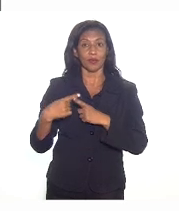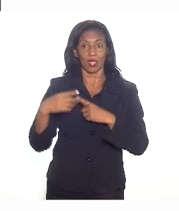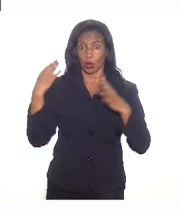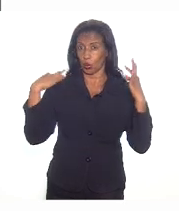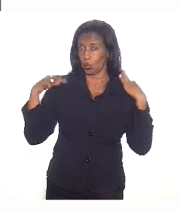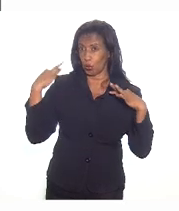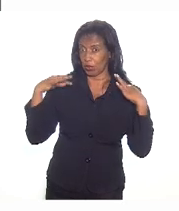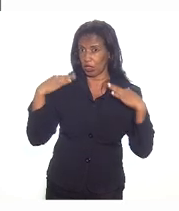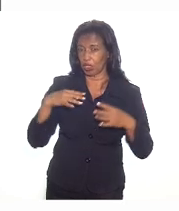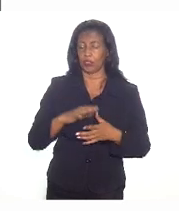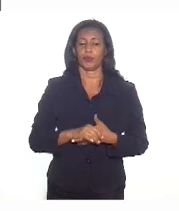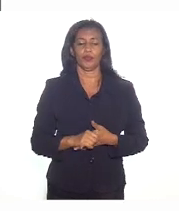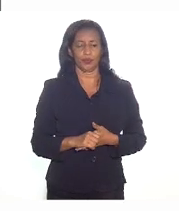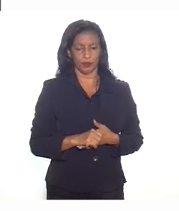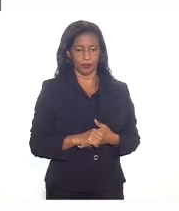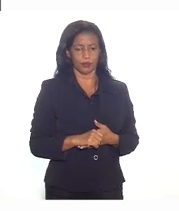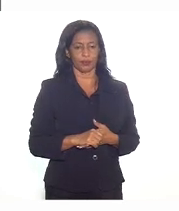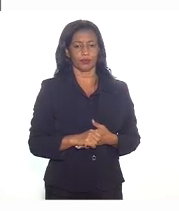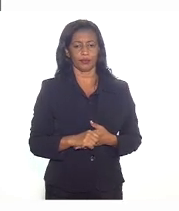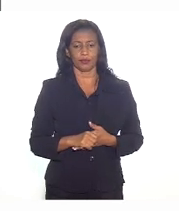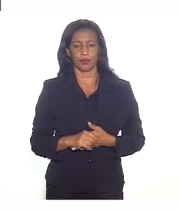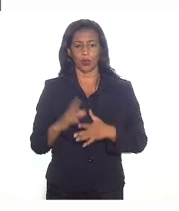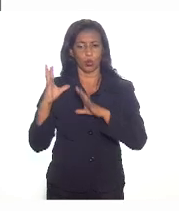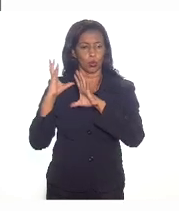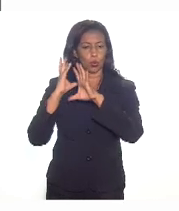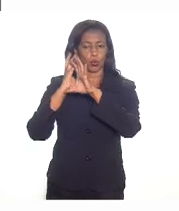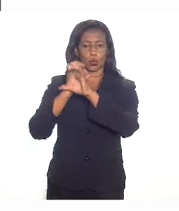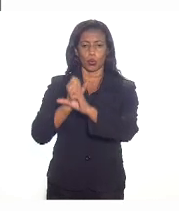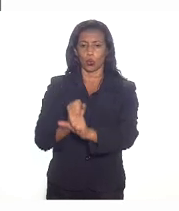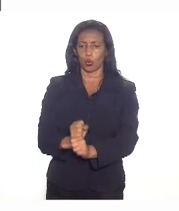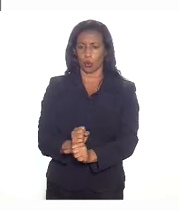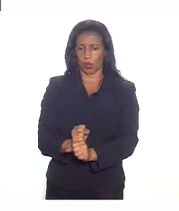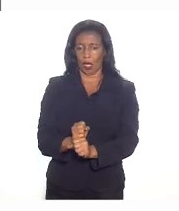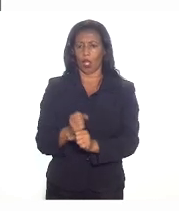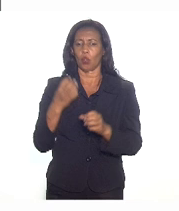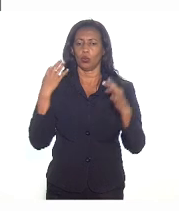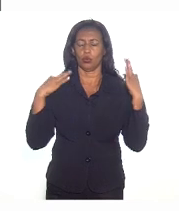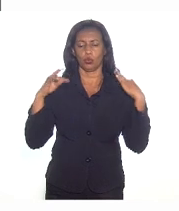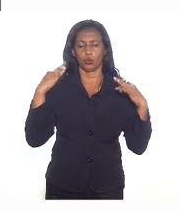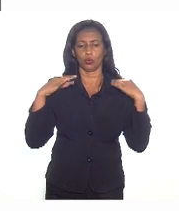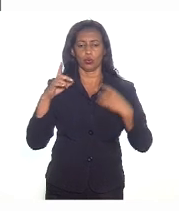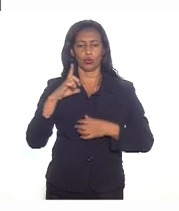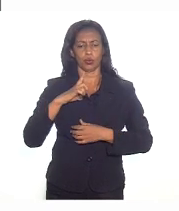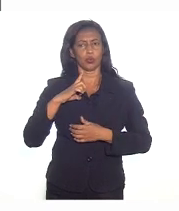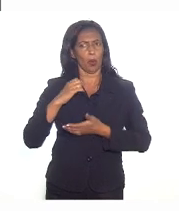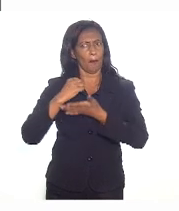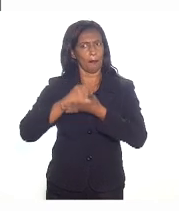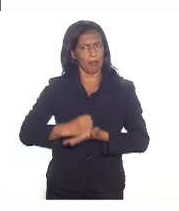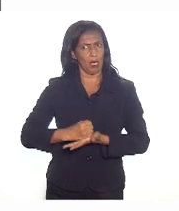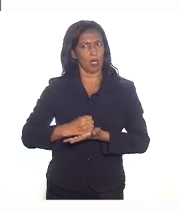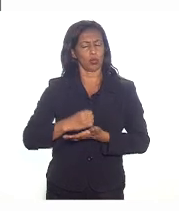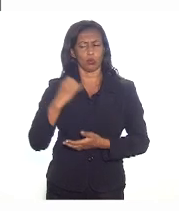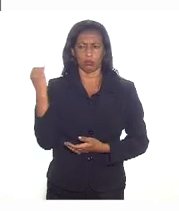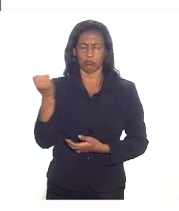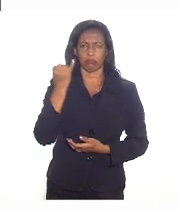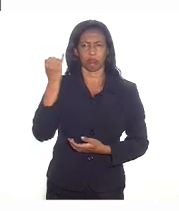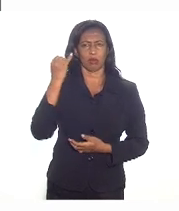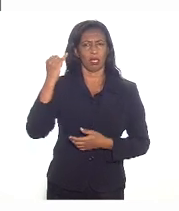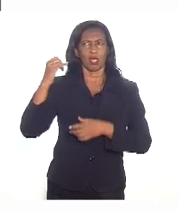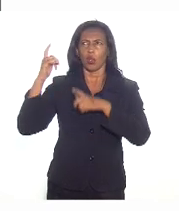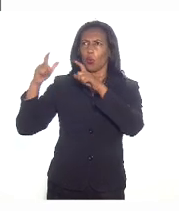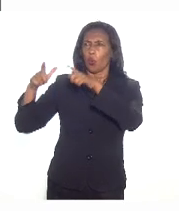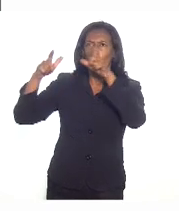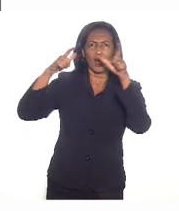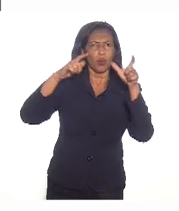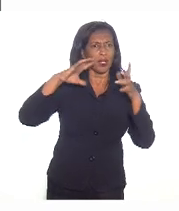negócio. Esse é outro ponto. Quer dizer, no total do turismo, o turismo e negócio tem um peso muito grande em qualquer lugar do mundo, em